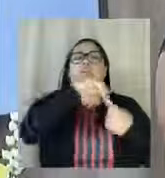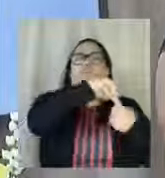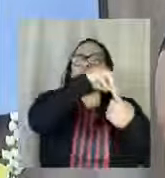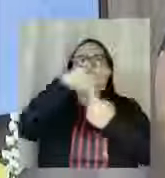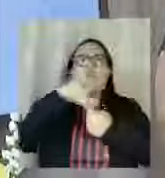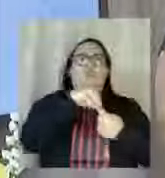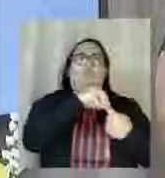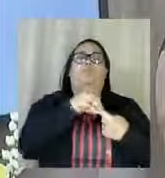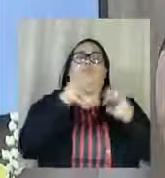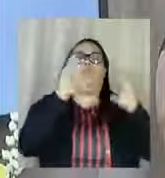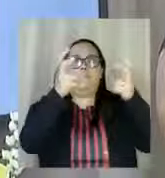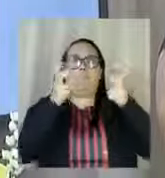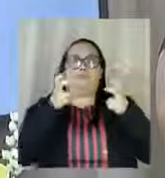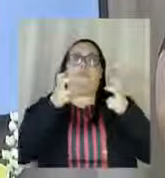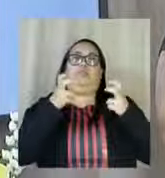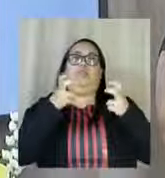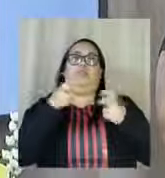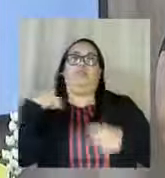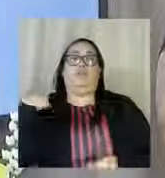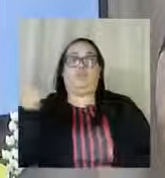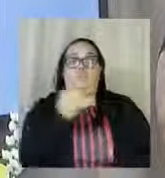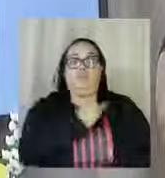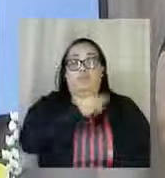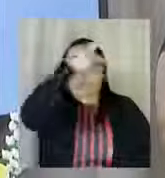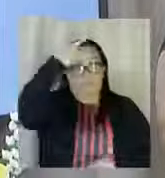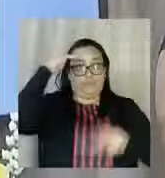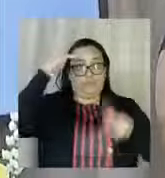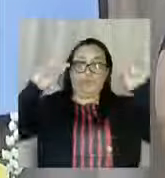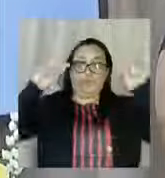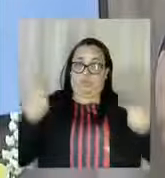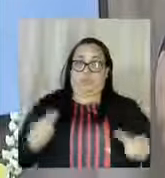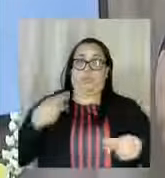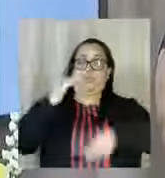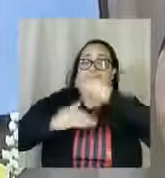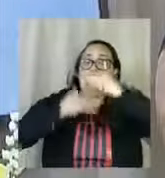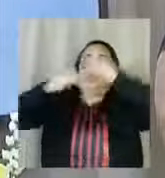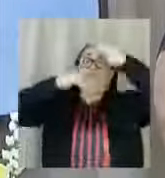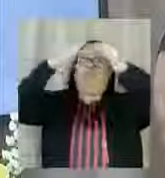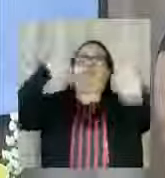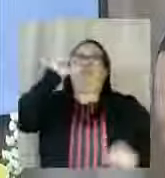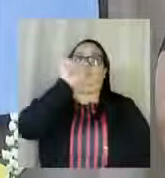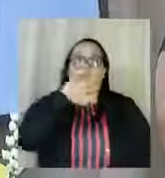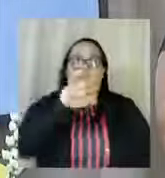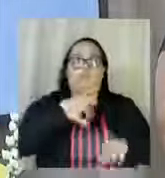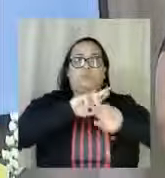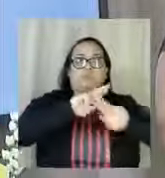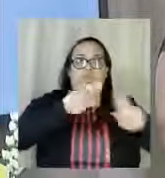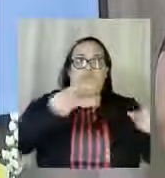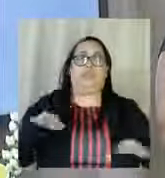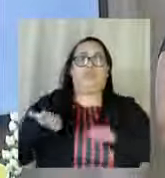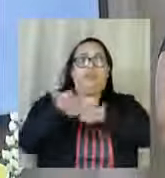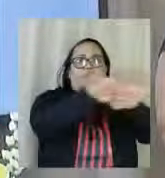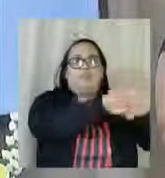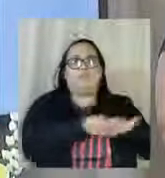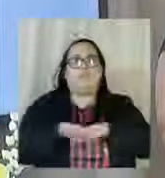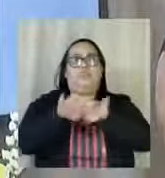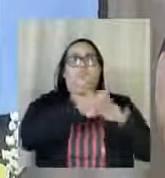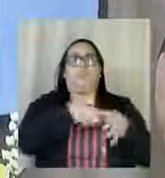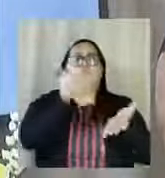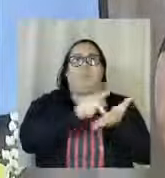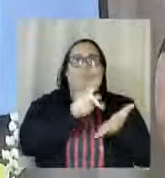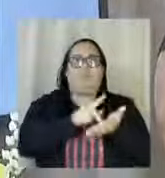percebe que o quanto nós seres humanos crescemos, sim, com as diferenças. Porque a igualdade, na verdade,